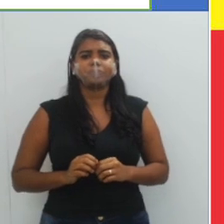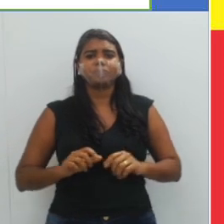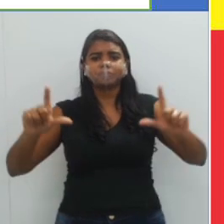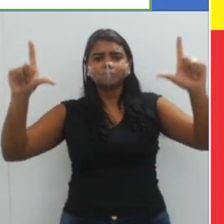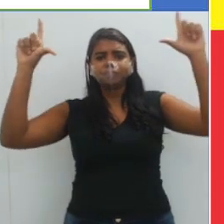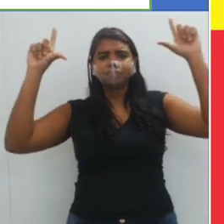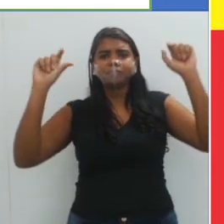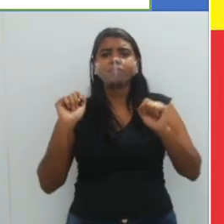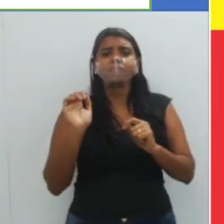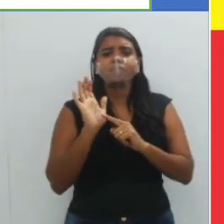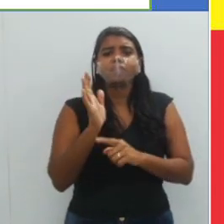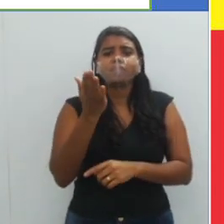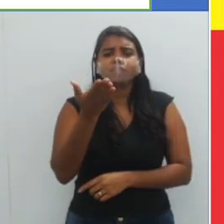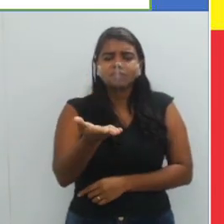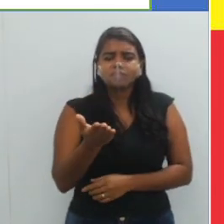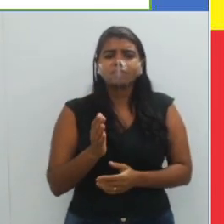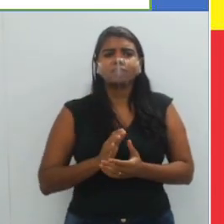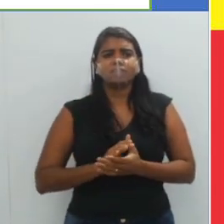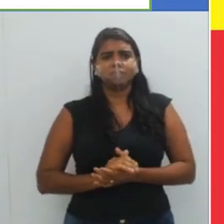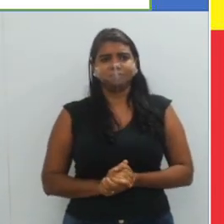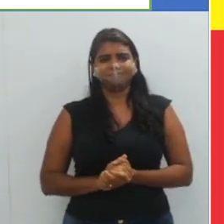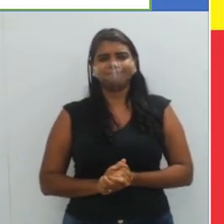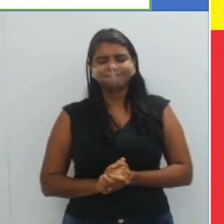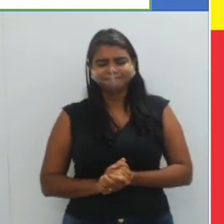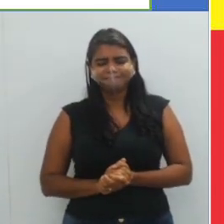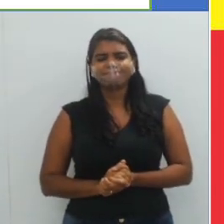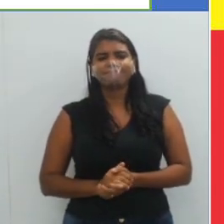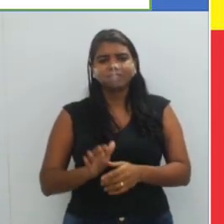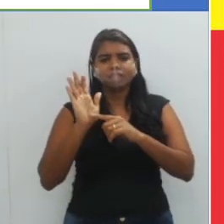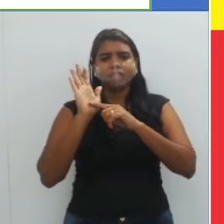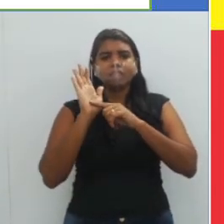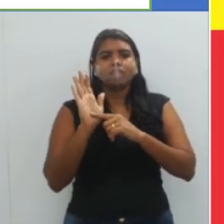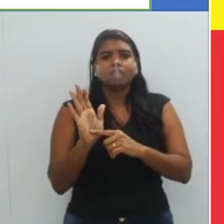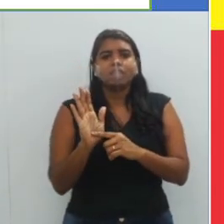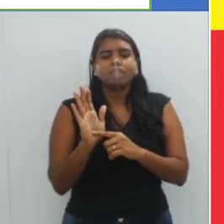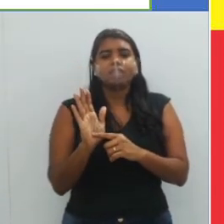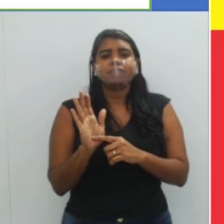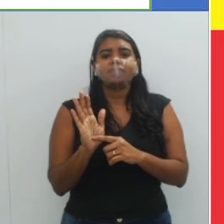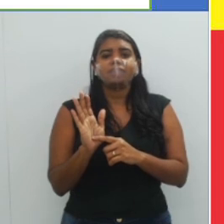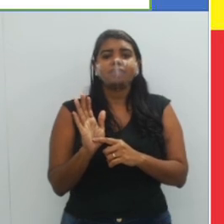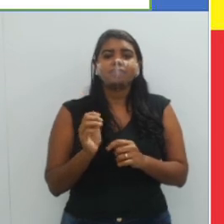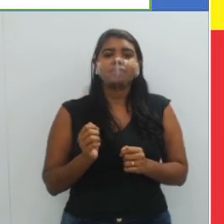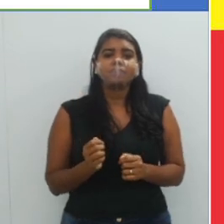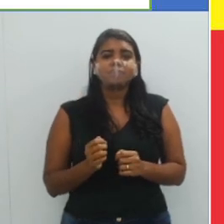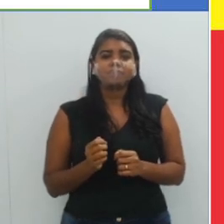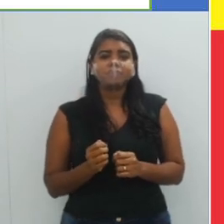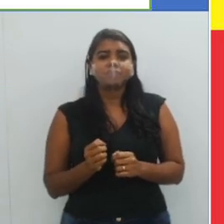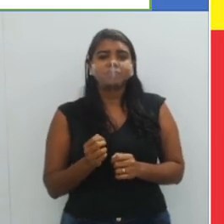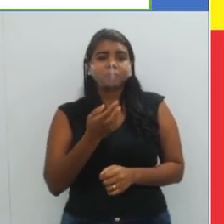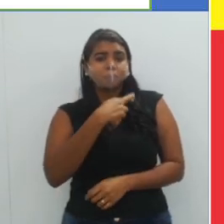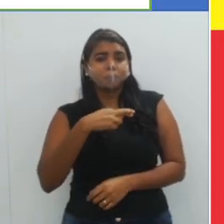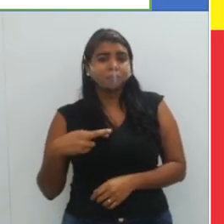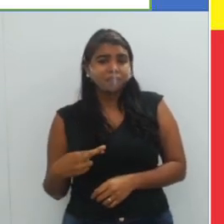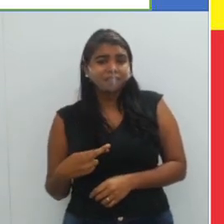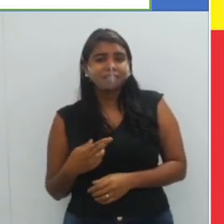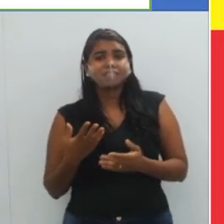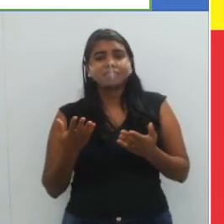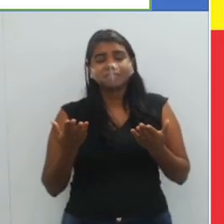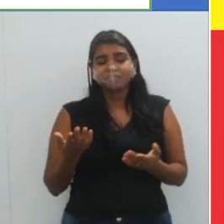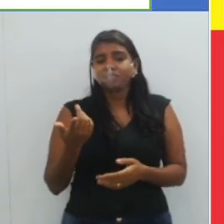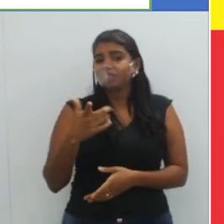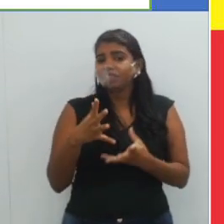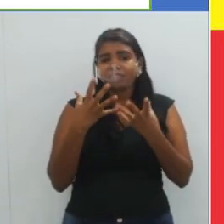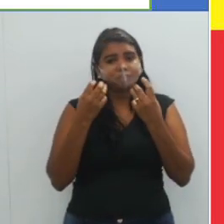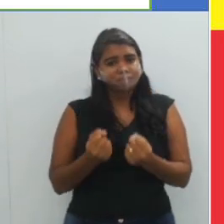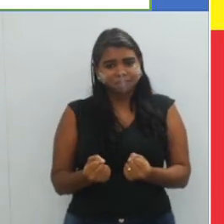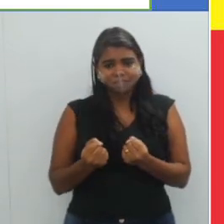que aí estão, elas estão mostrando justamente, retratando justamente a questão da intolerância religiosa. Aí nós